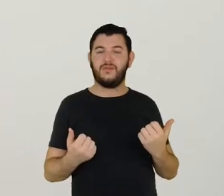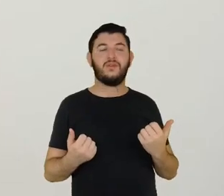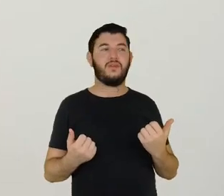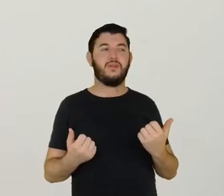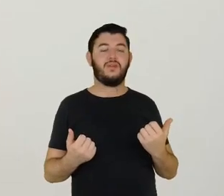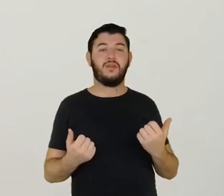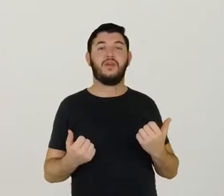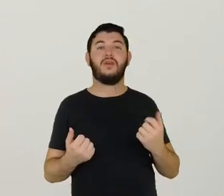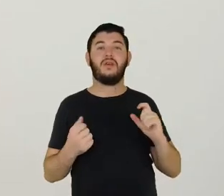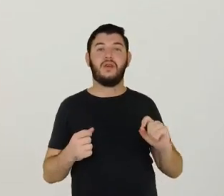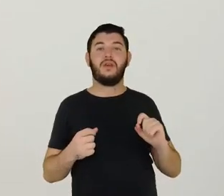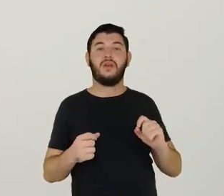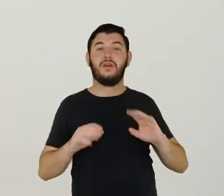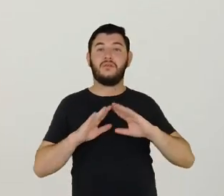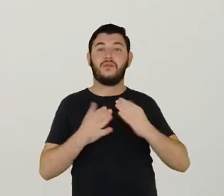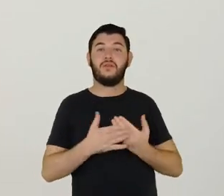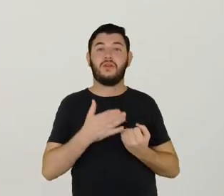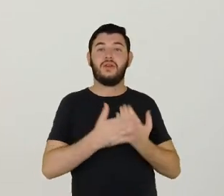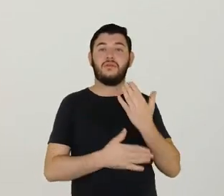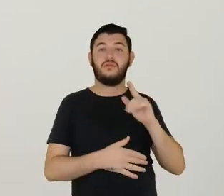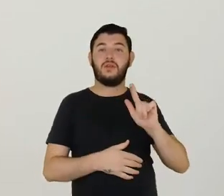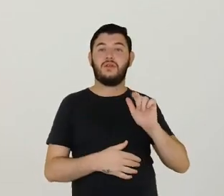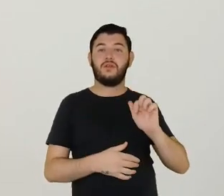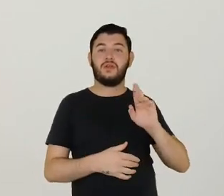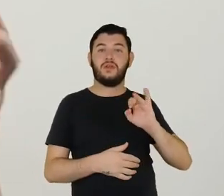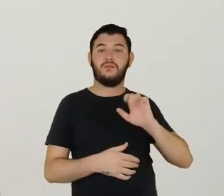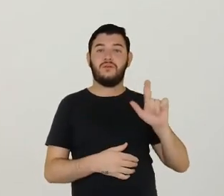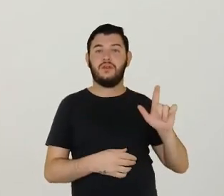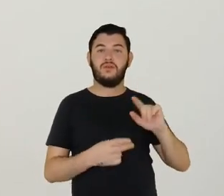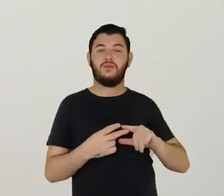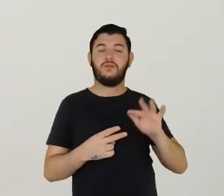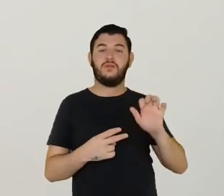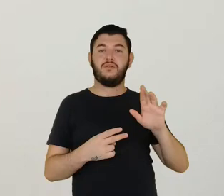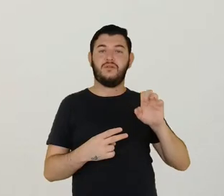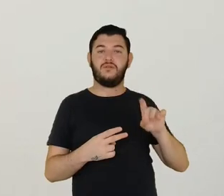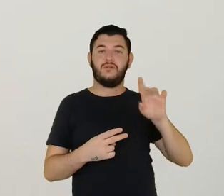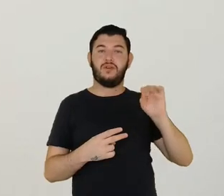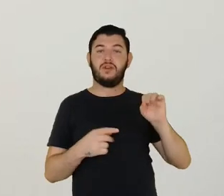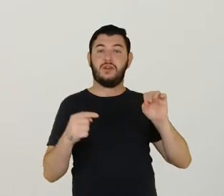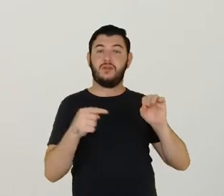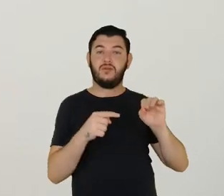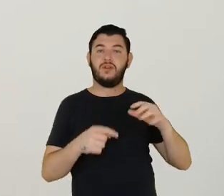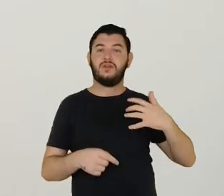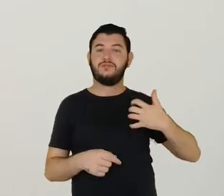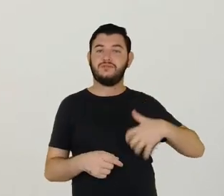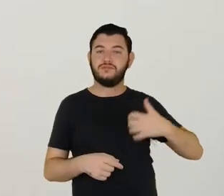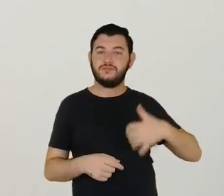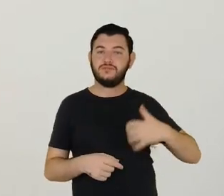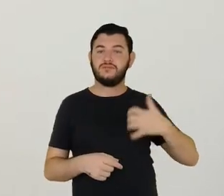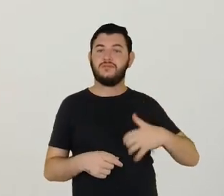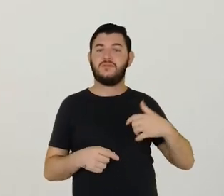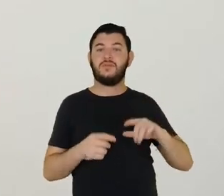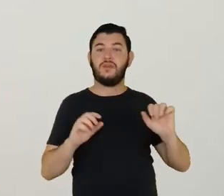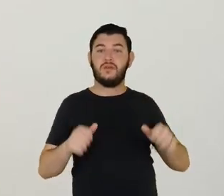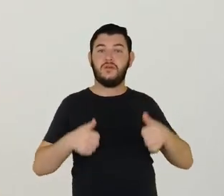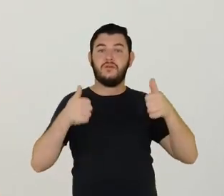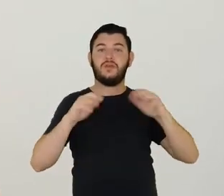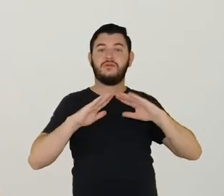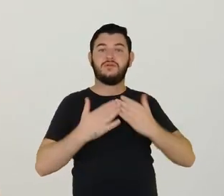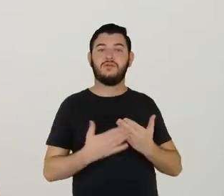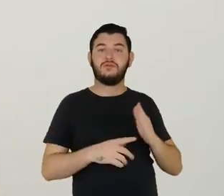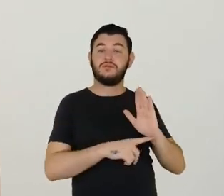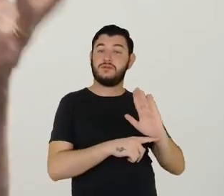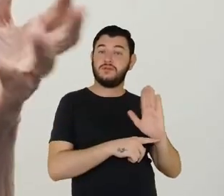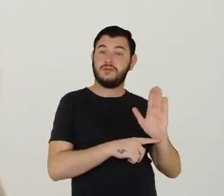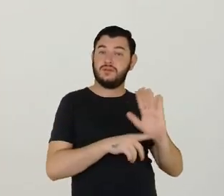Fernando Barril, um argentino. E é considerada uma das melhores escolas de cinema do mundo. Foi inaugurada pelo